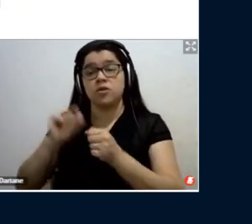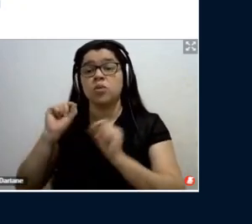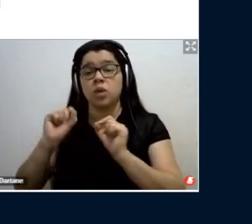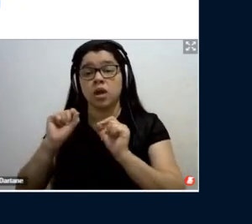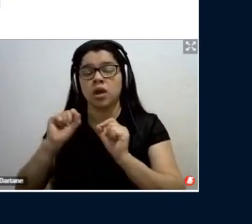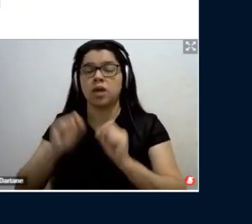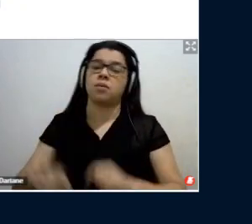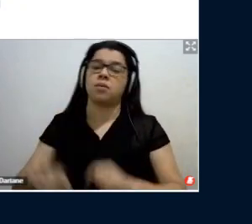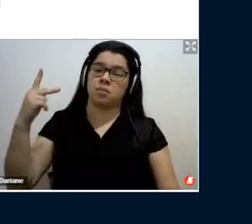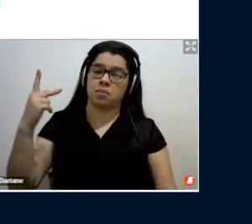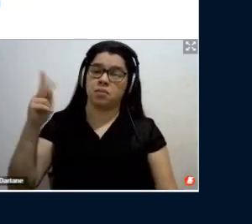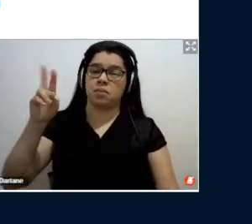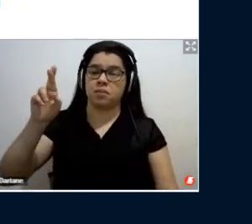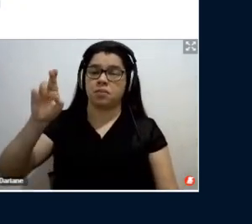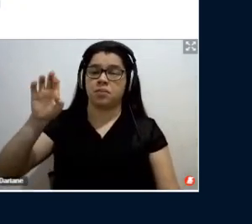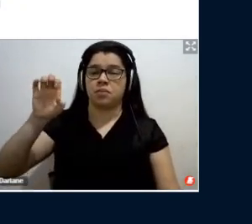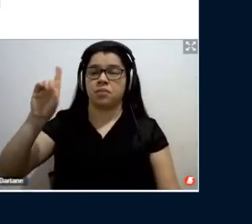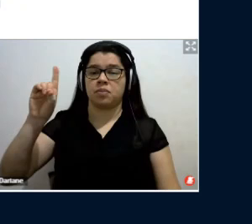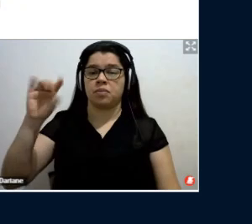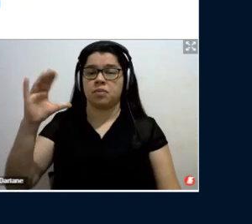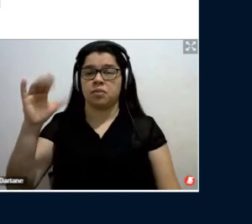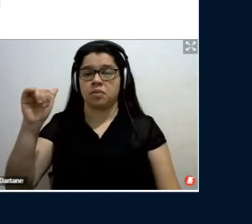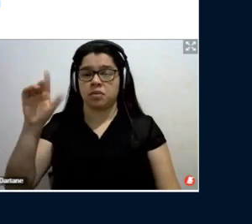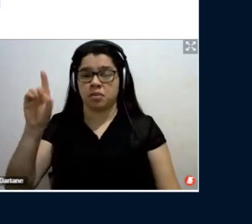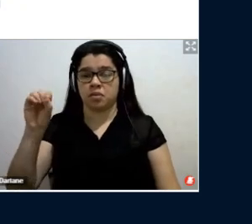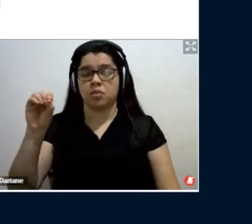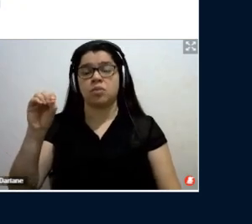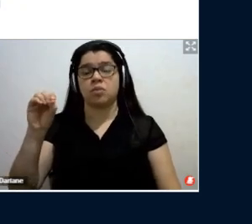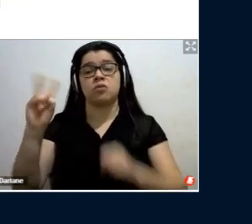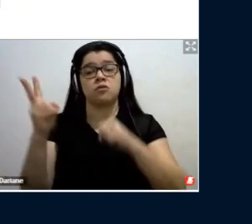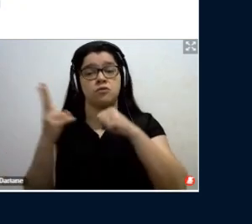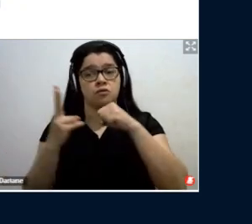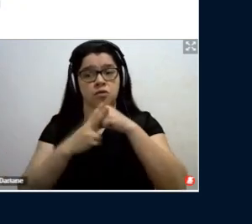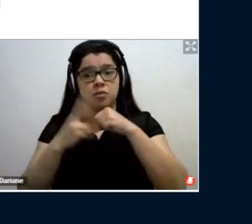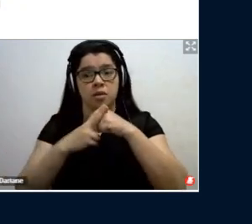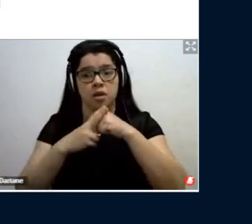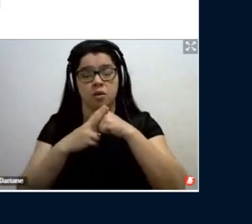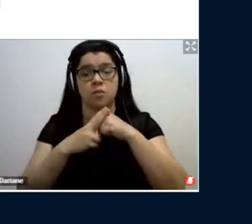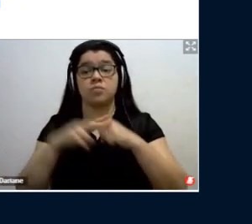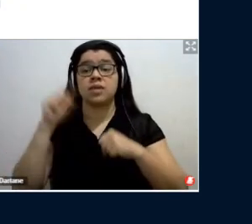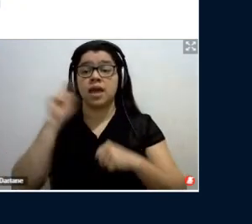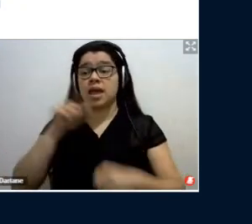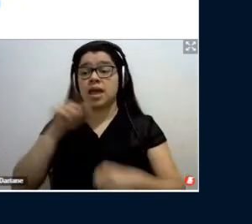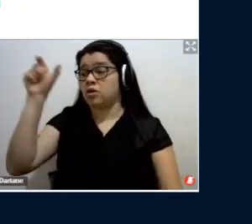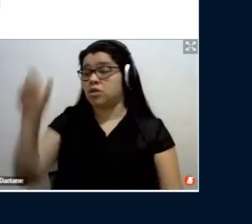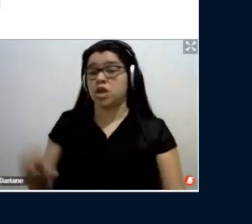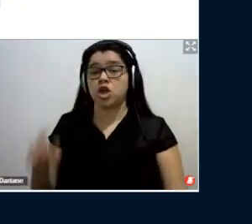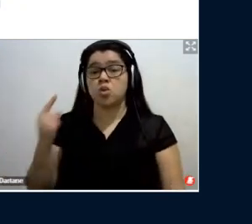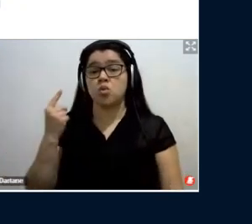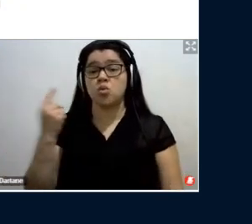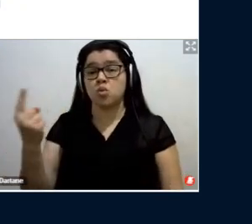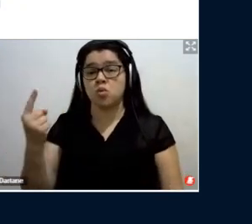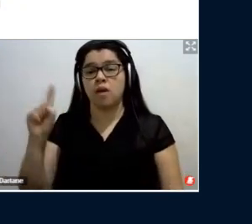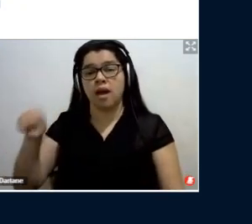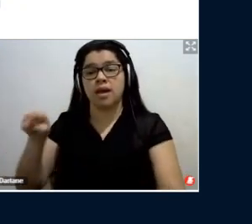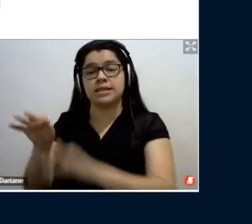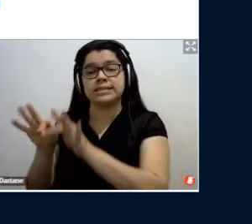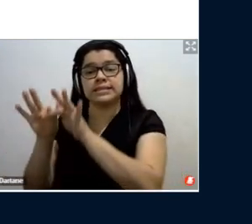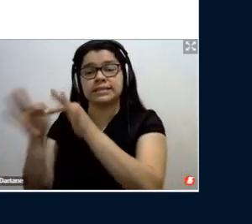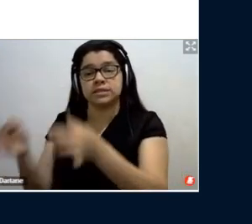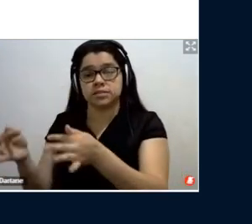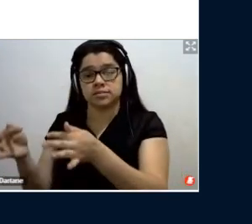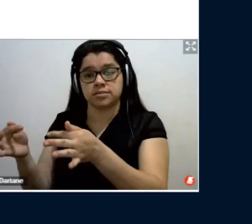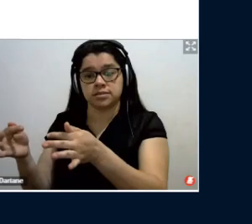Tranquilo? Opa, então já sei que é sujeito simples e predicado verbal. Então vamos para frente.